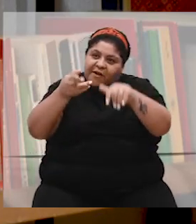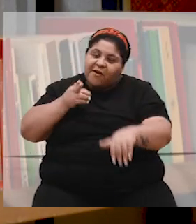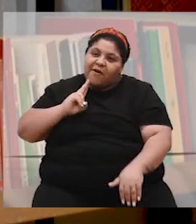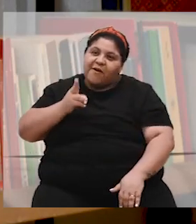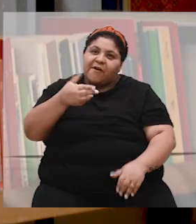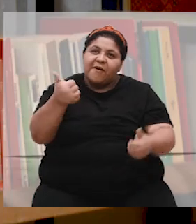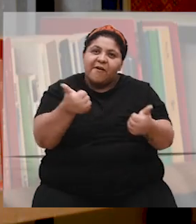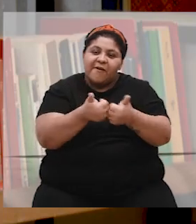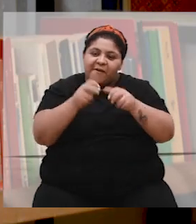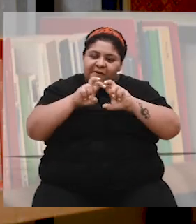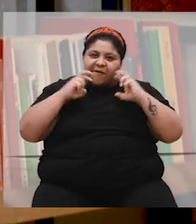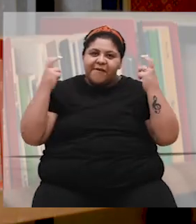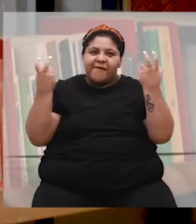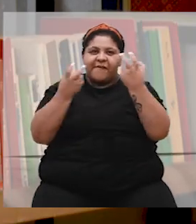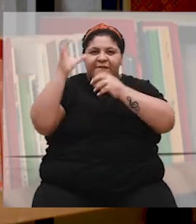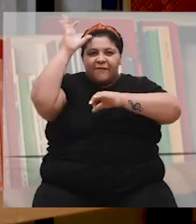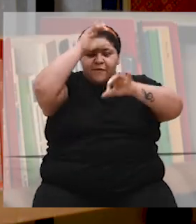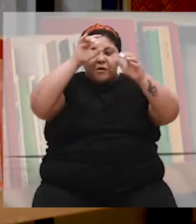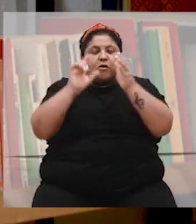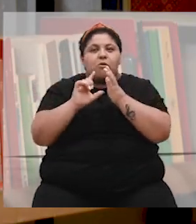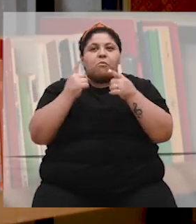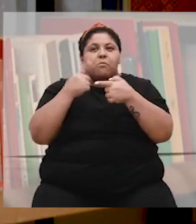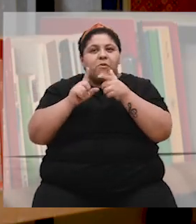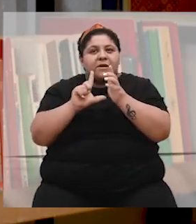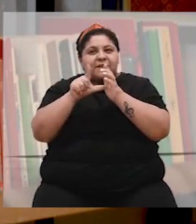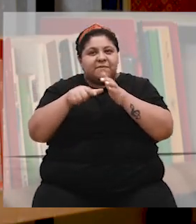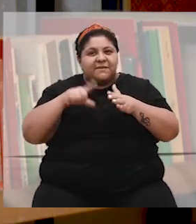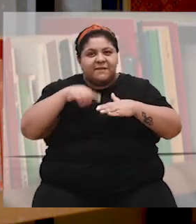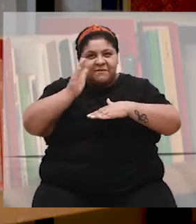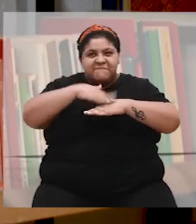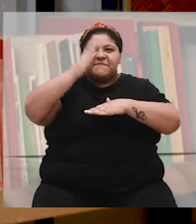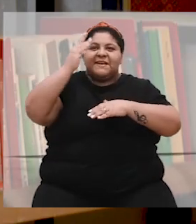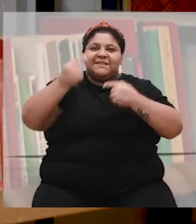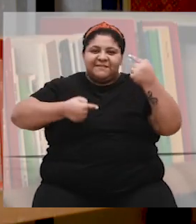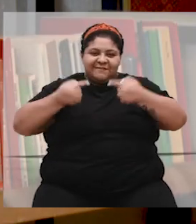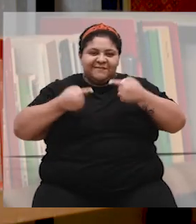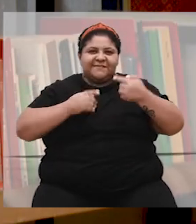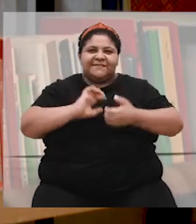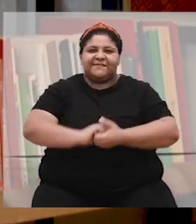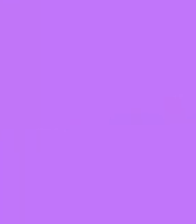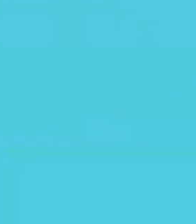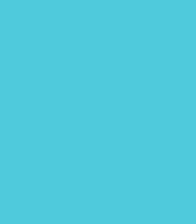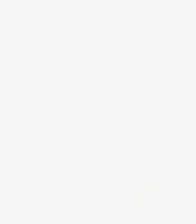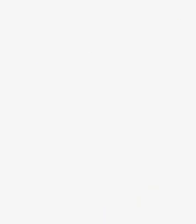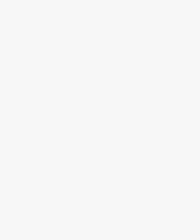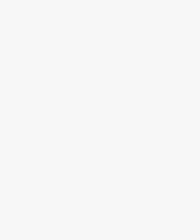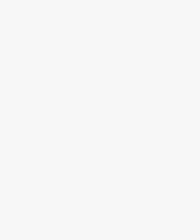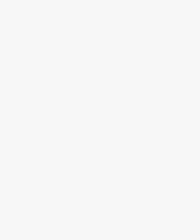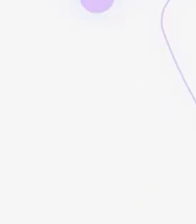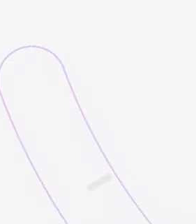convido você a ficar na Roda de Saberes, porque no segundo bloco tem mais debate.